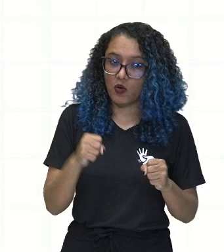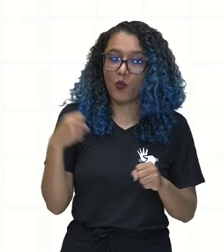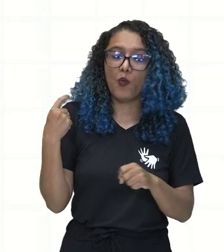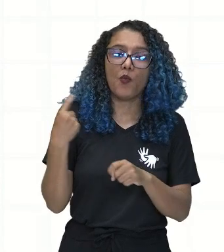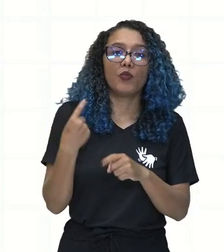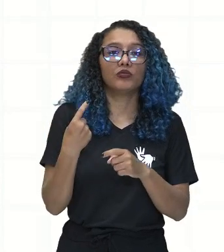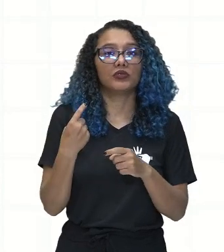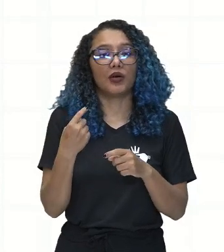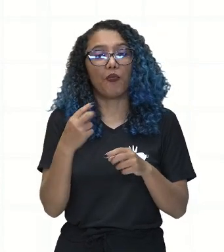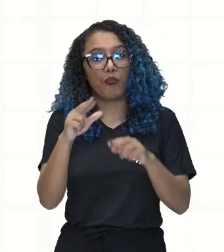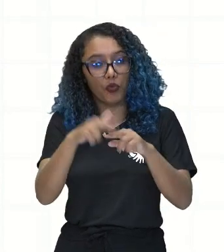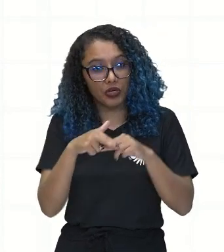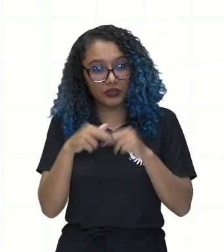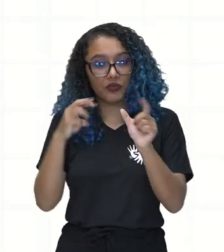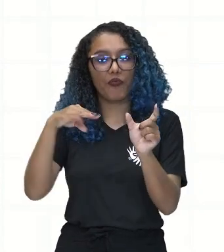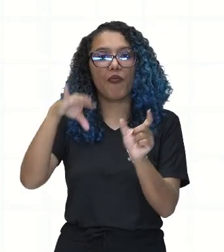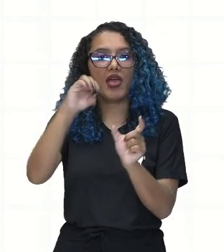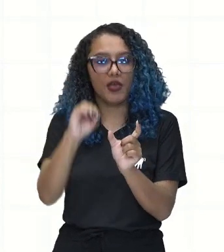está. Mais ou menos